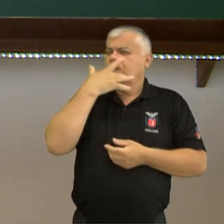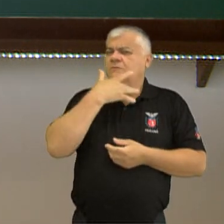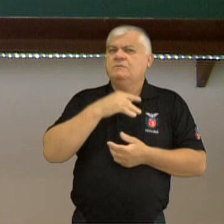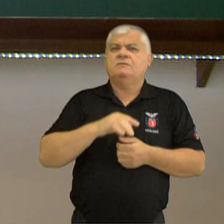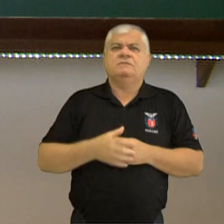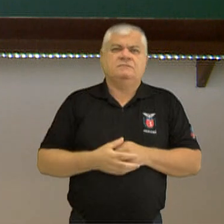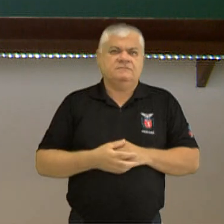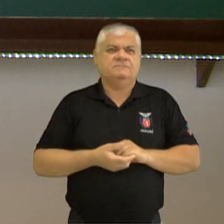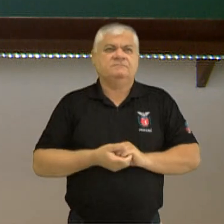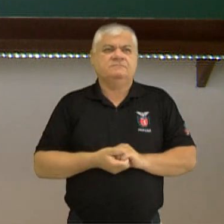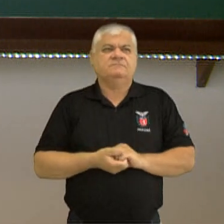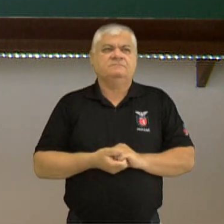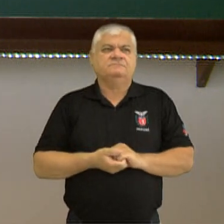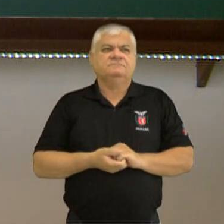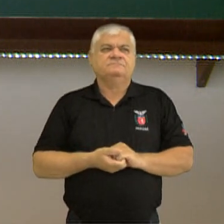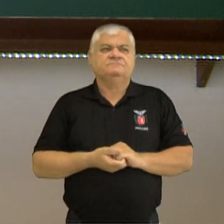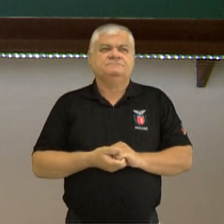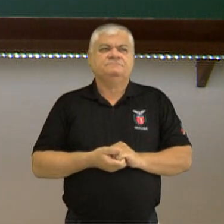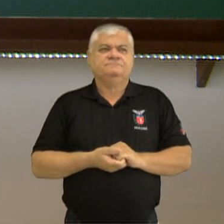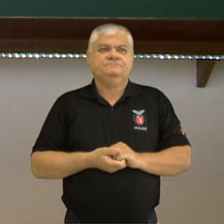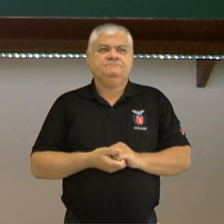boa!